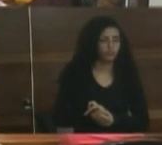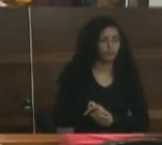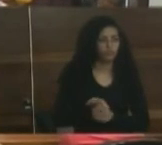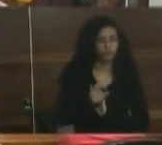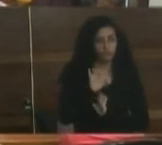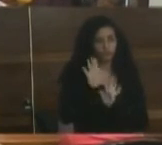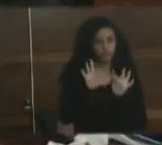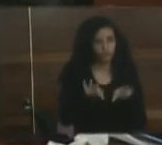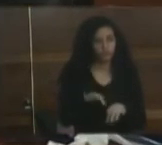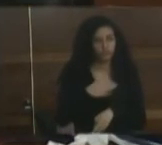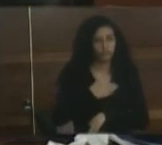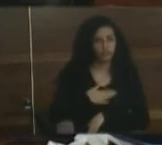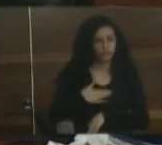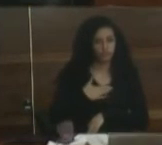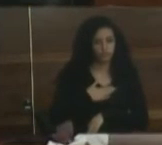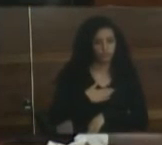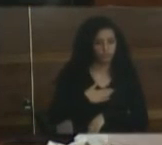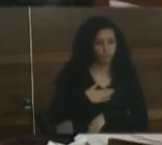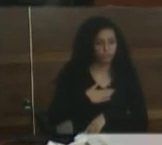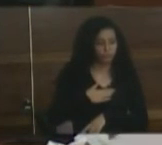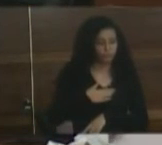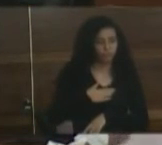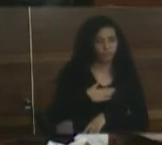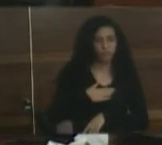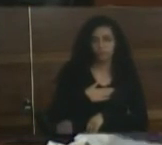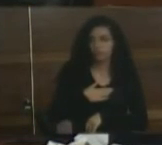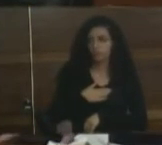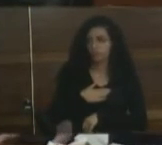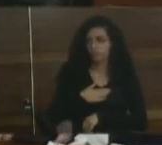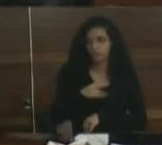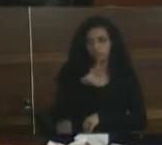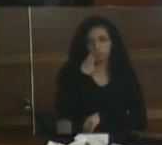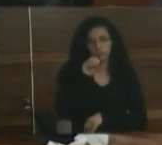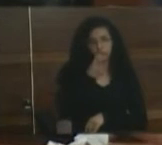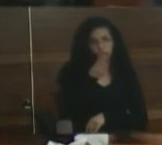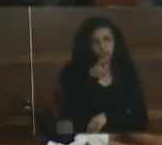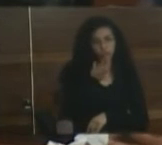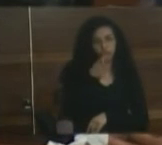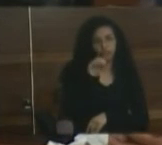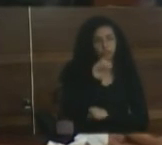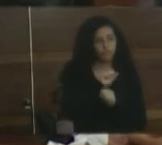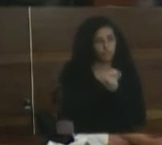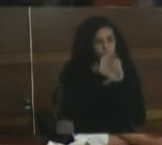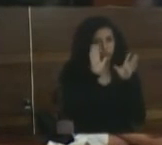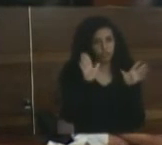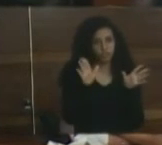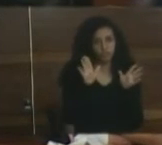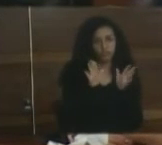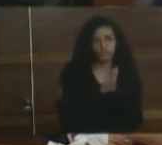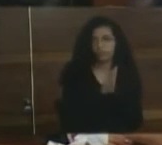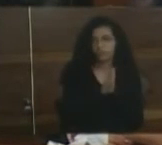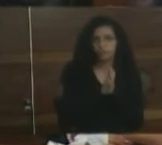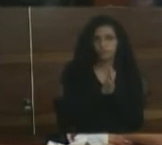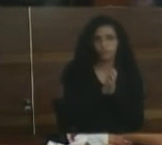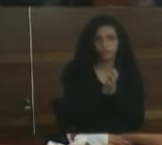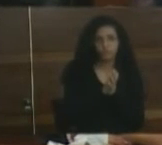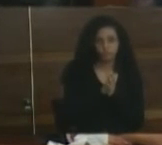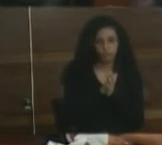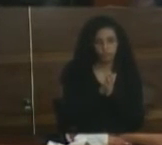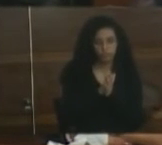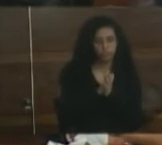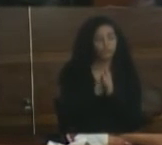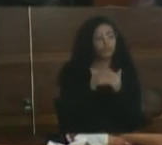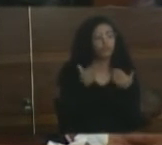para pra finalizar eu gostaria só que o controlador-geral deixasse claro para todos nós que a questão e que aqueles que estão assistindo